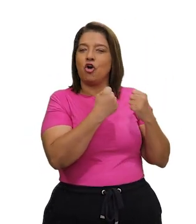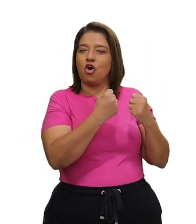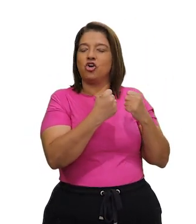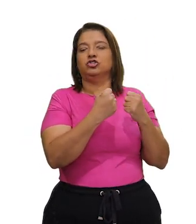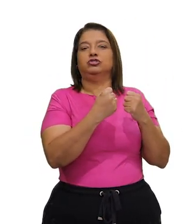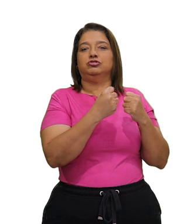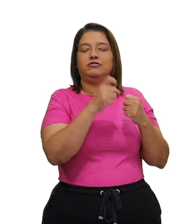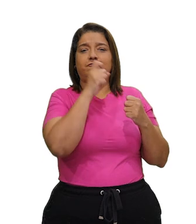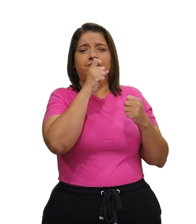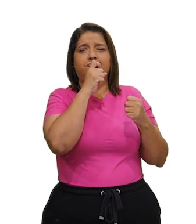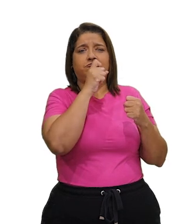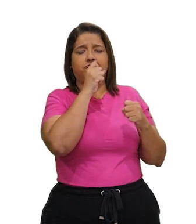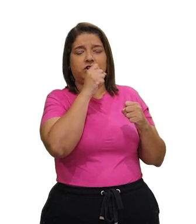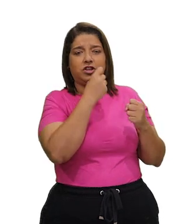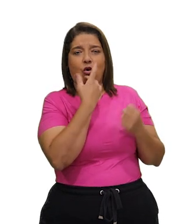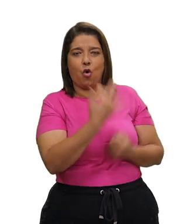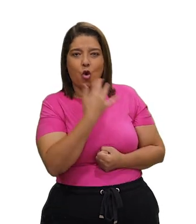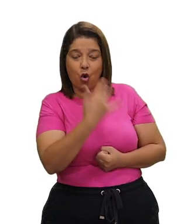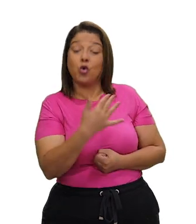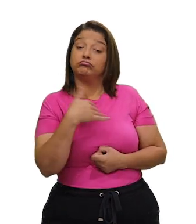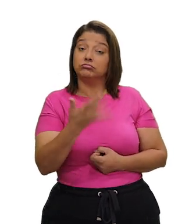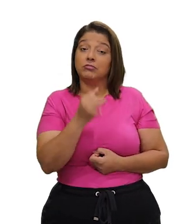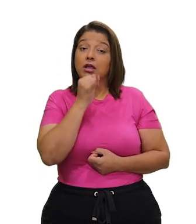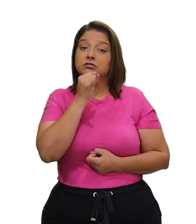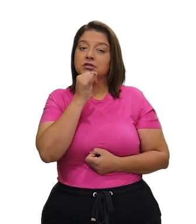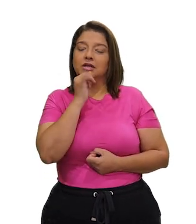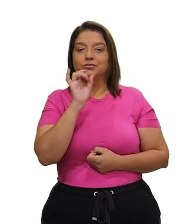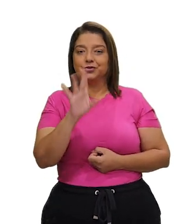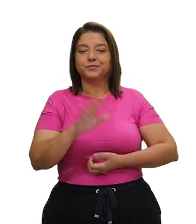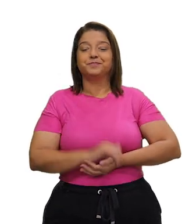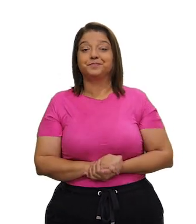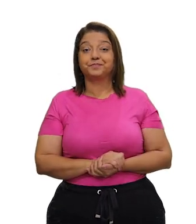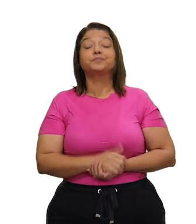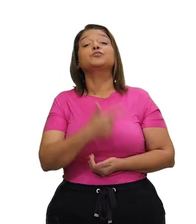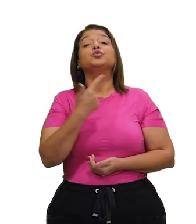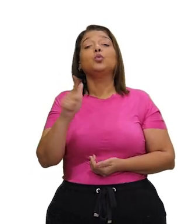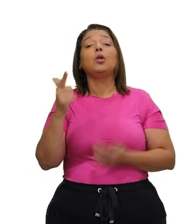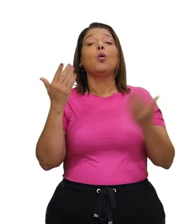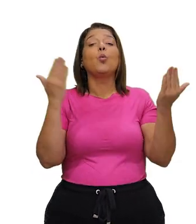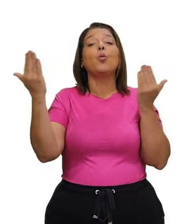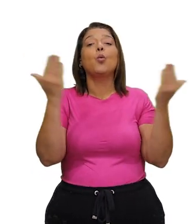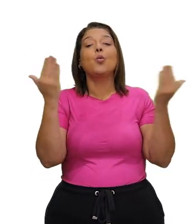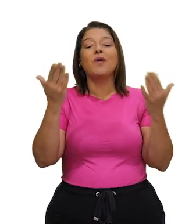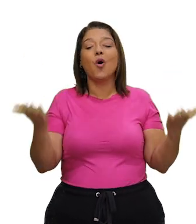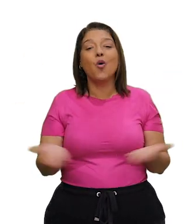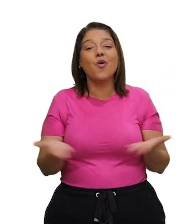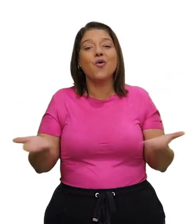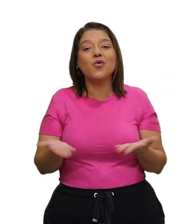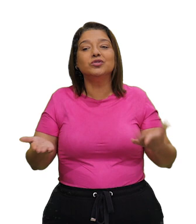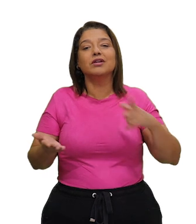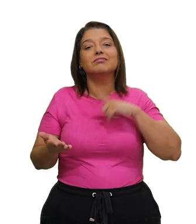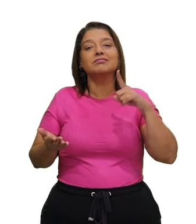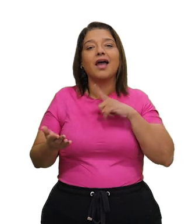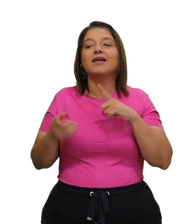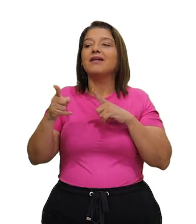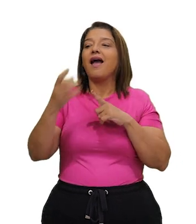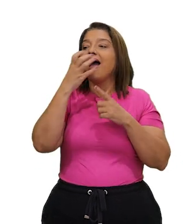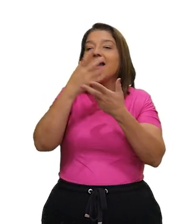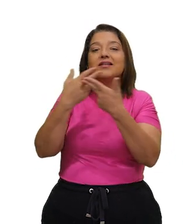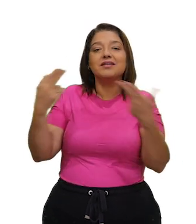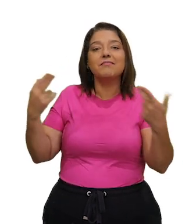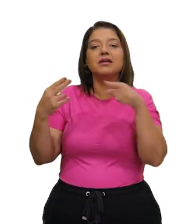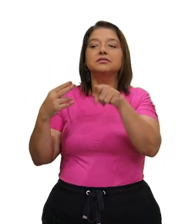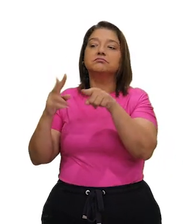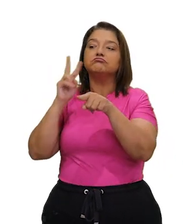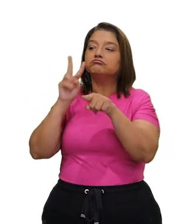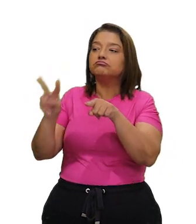frias Esse é um exemplo o outro é a gente comparar com os animais mais próximos com aquele que você quer